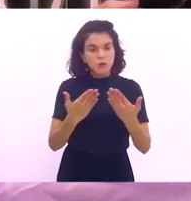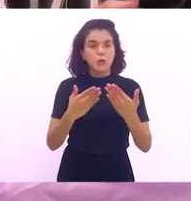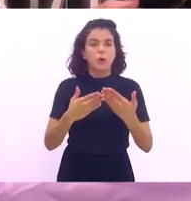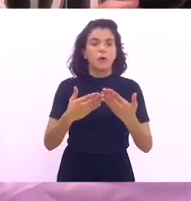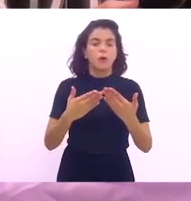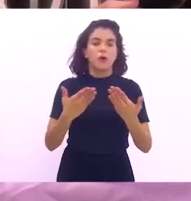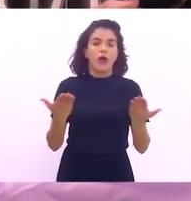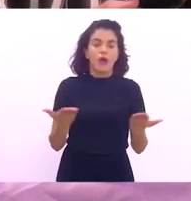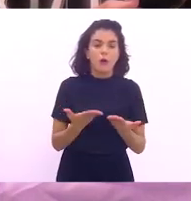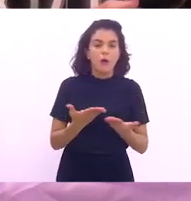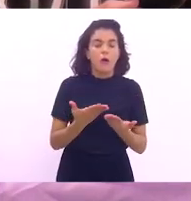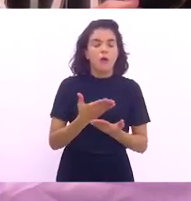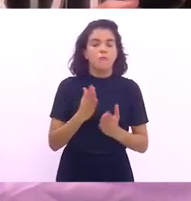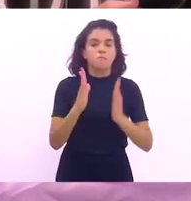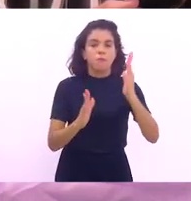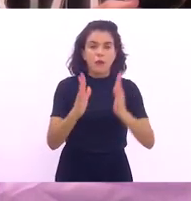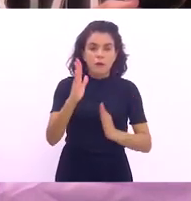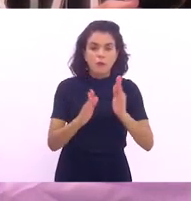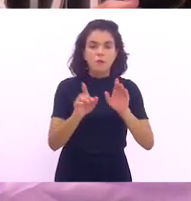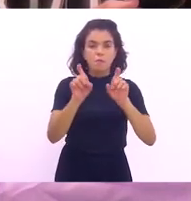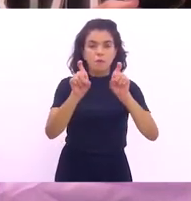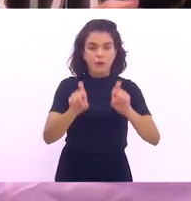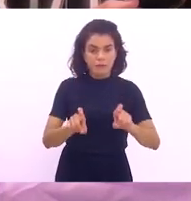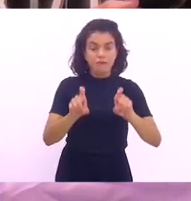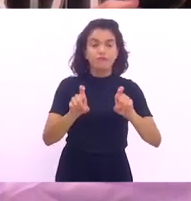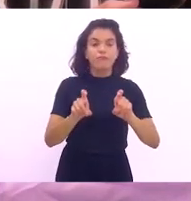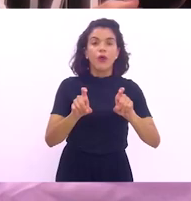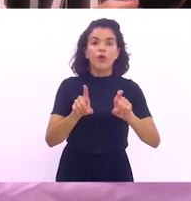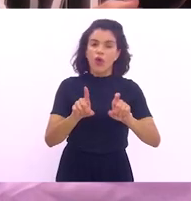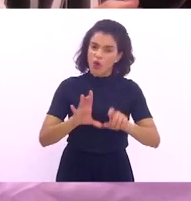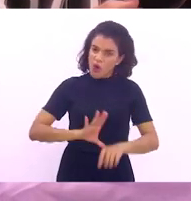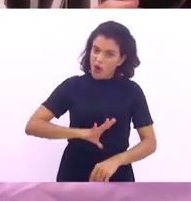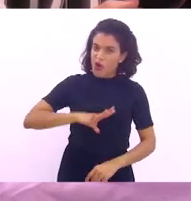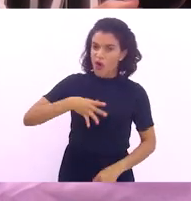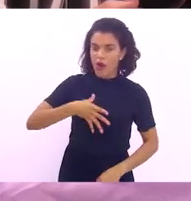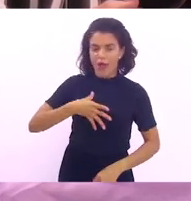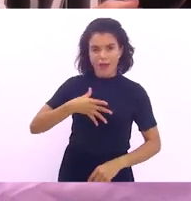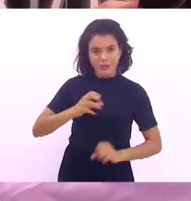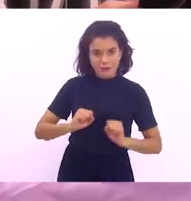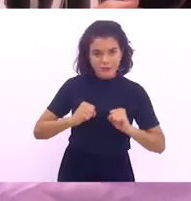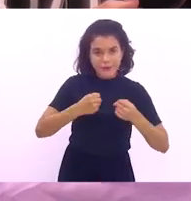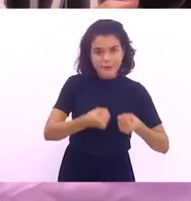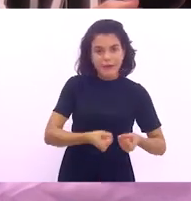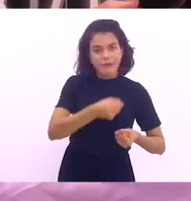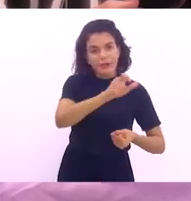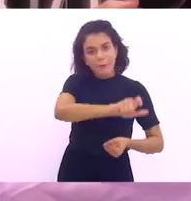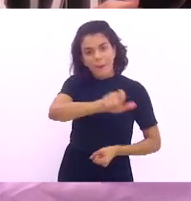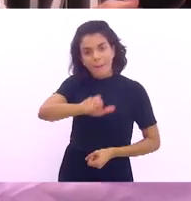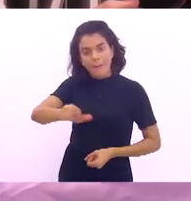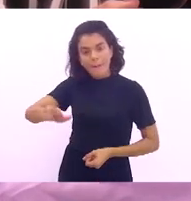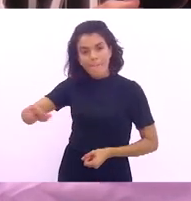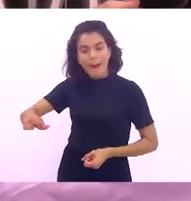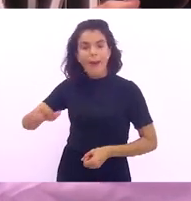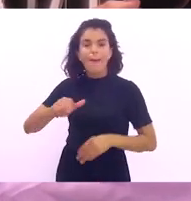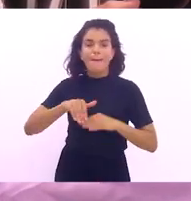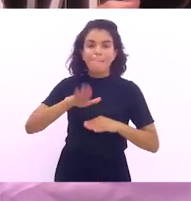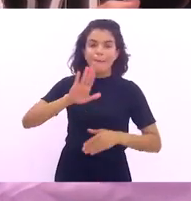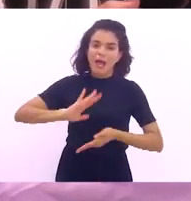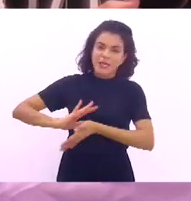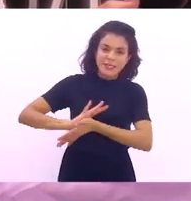mandato a sua coragem defesa dos direitos daqueles que são mais